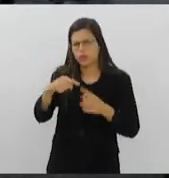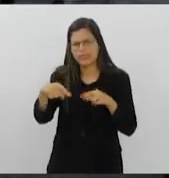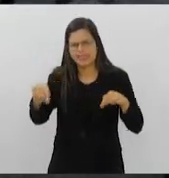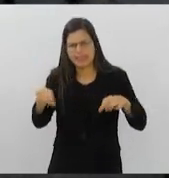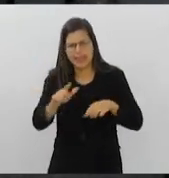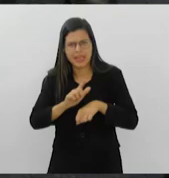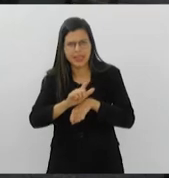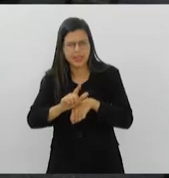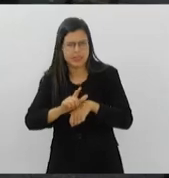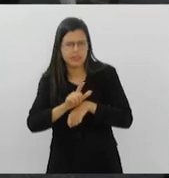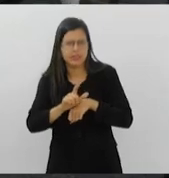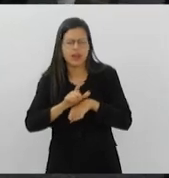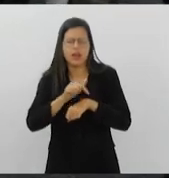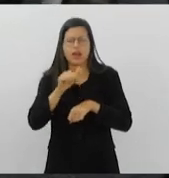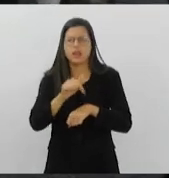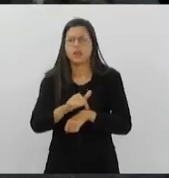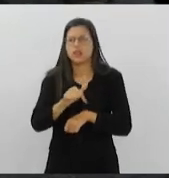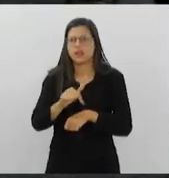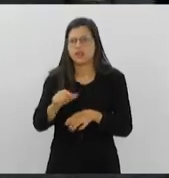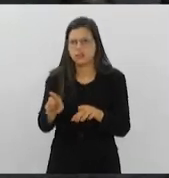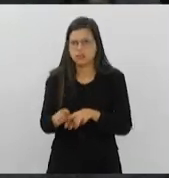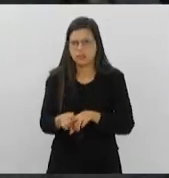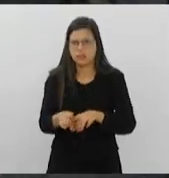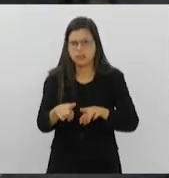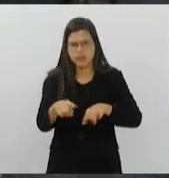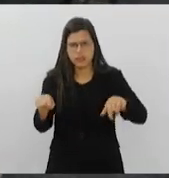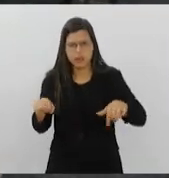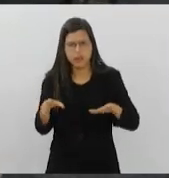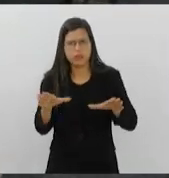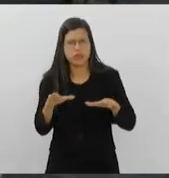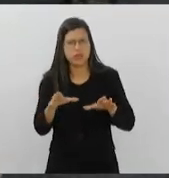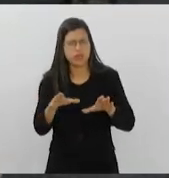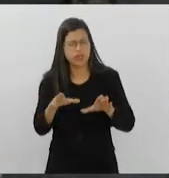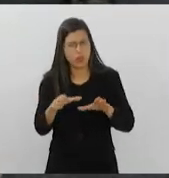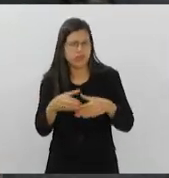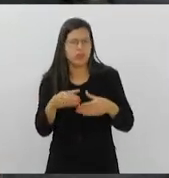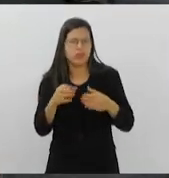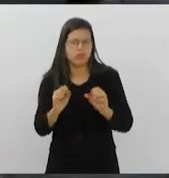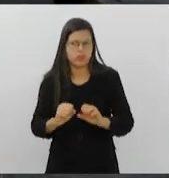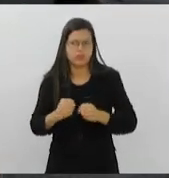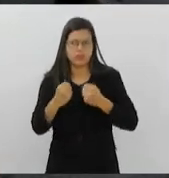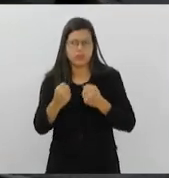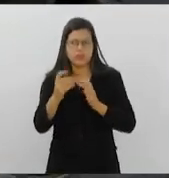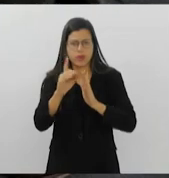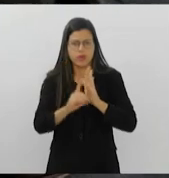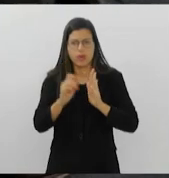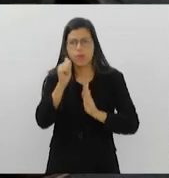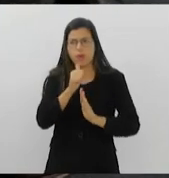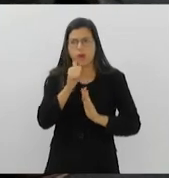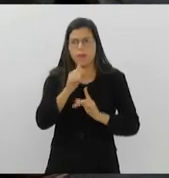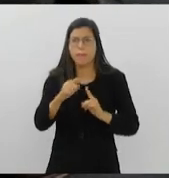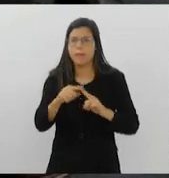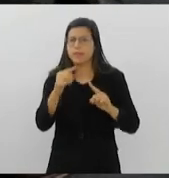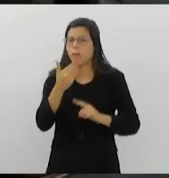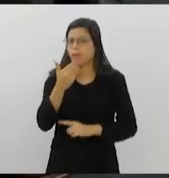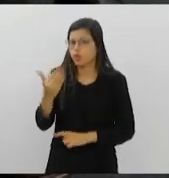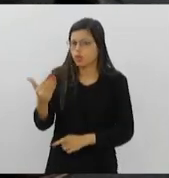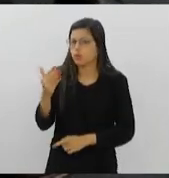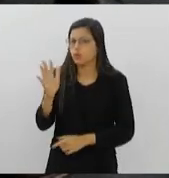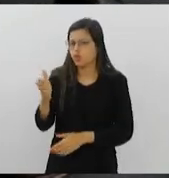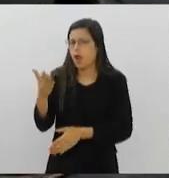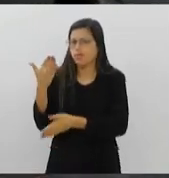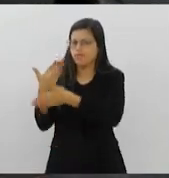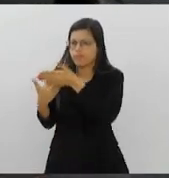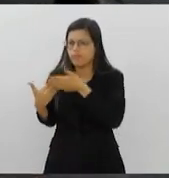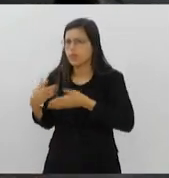da Comissão de Defesa dos Direitos da Mulher, mas essa é uma reivindicação antiga. Inclusive, senhor presidente, tem um projeto